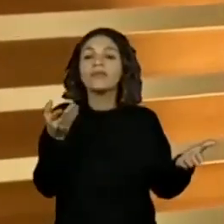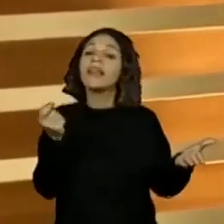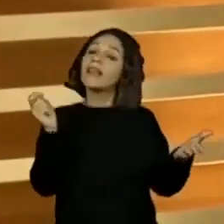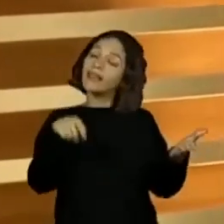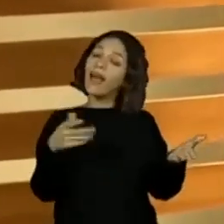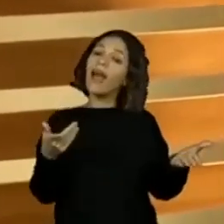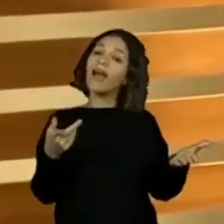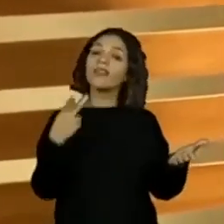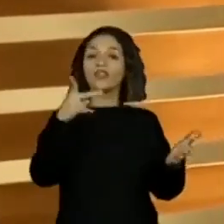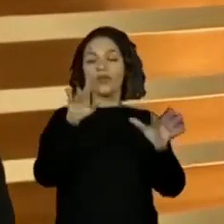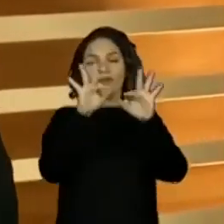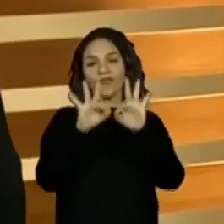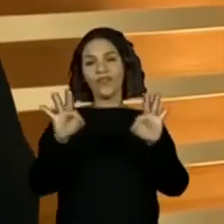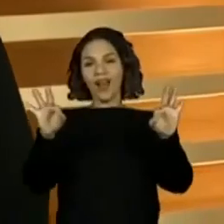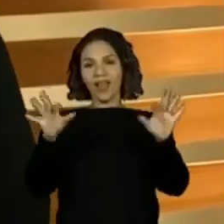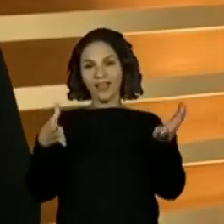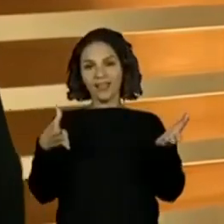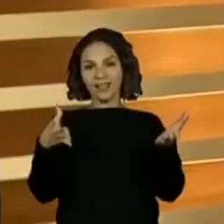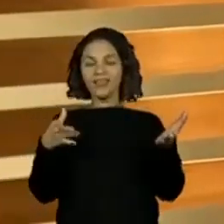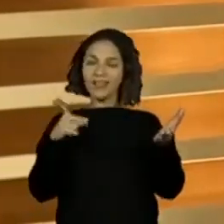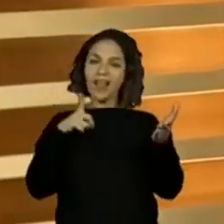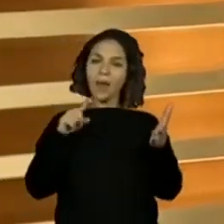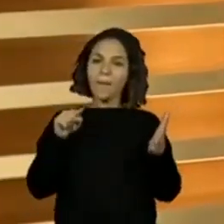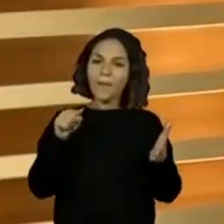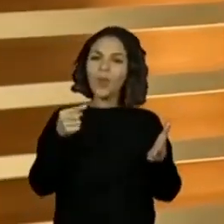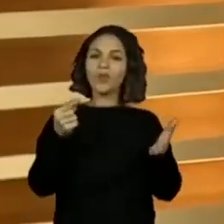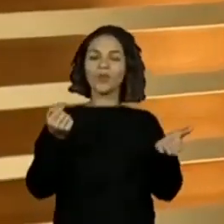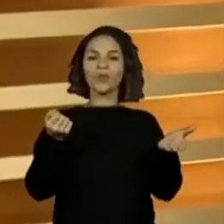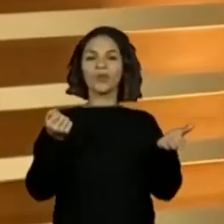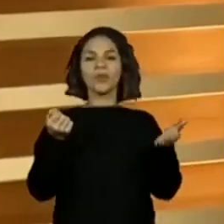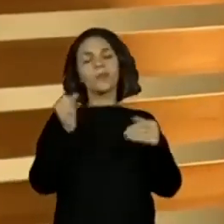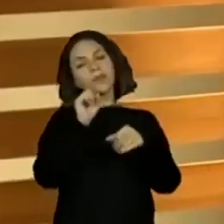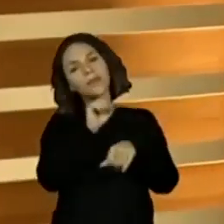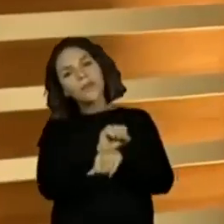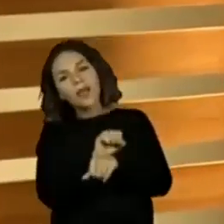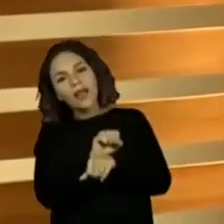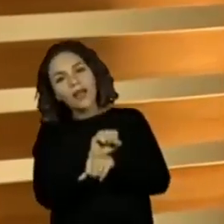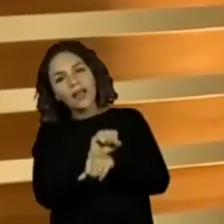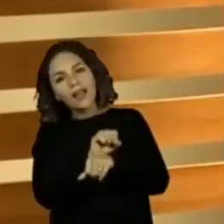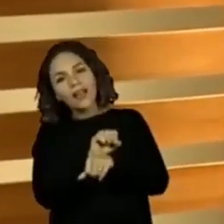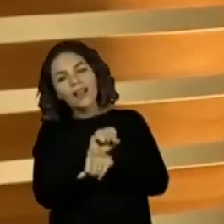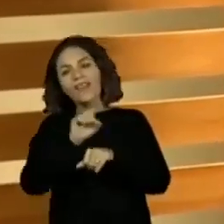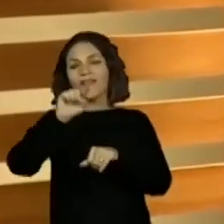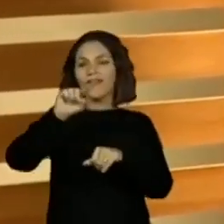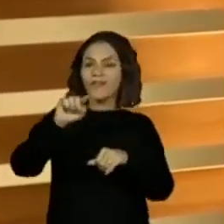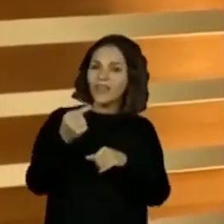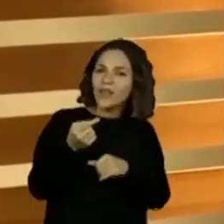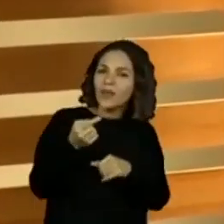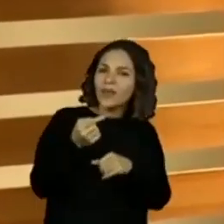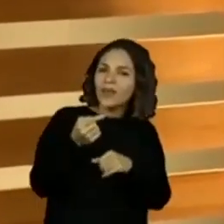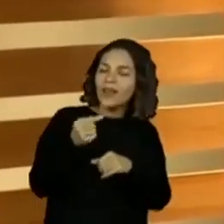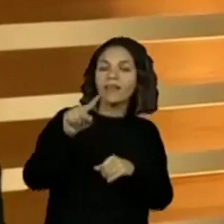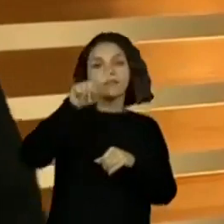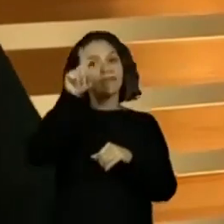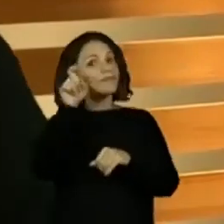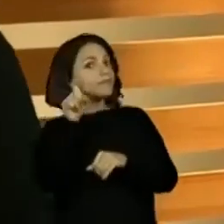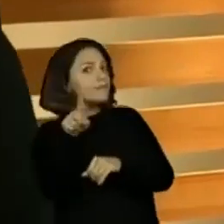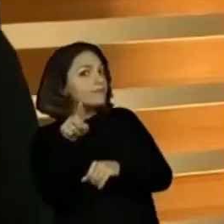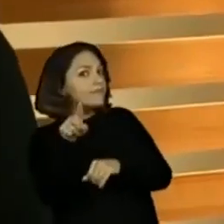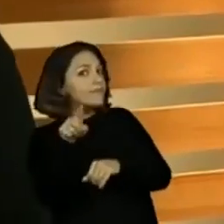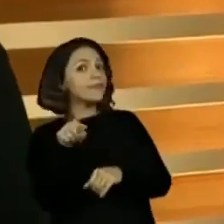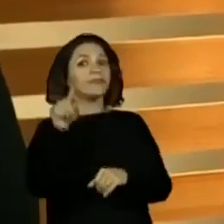a sua frase, tá vendo? Mas podemos falar mais pausadamente, sim. Por